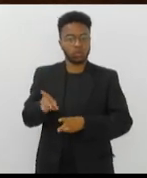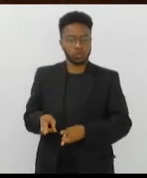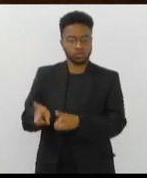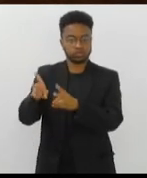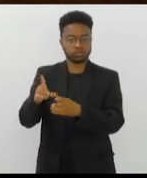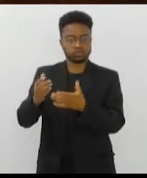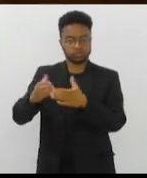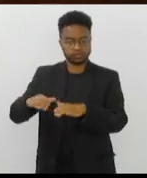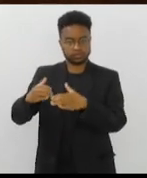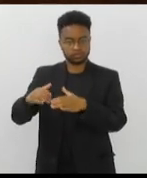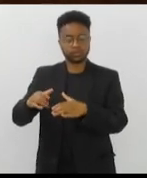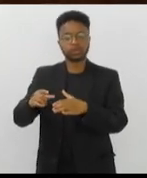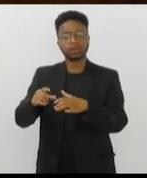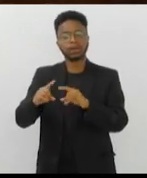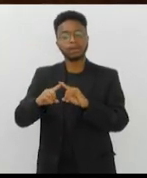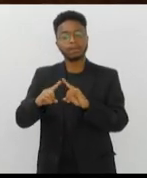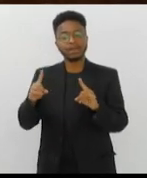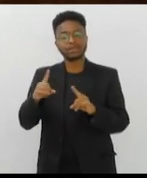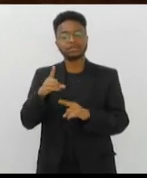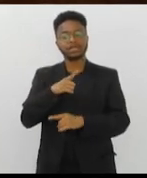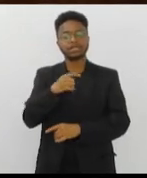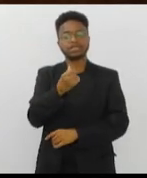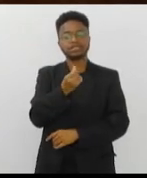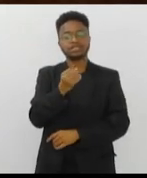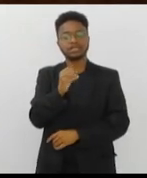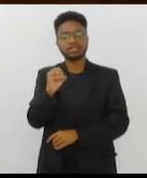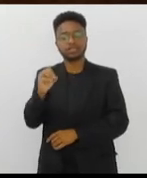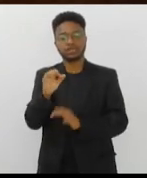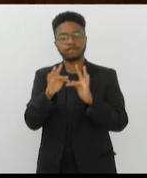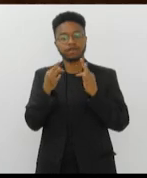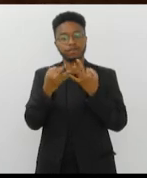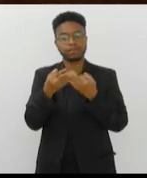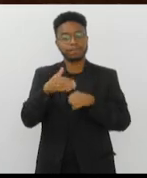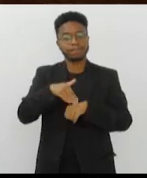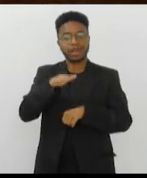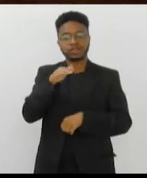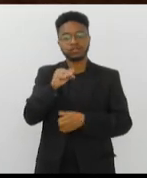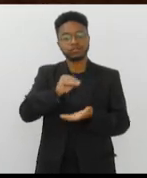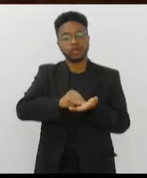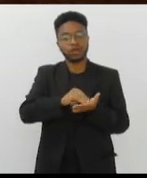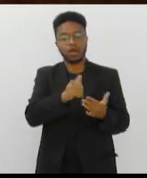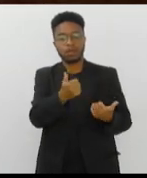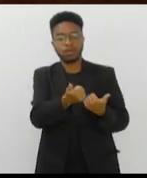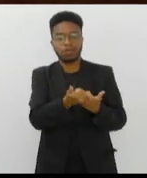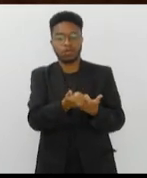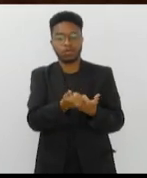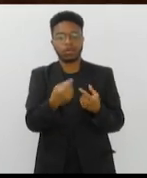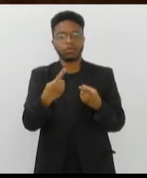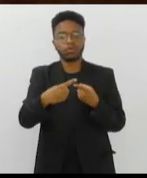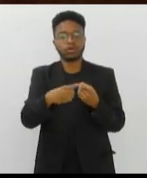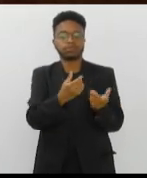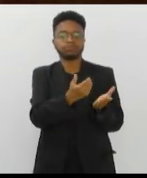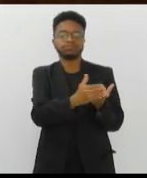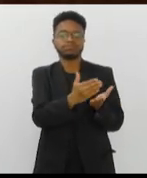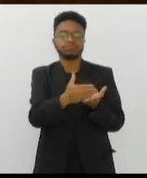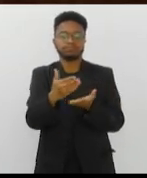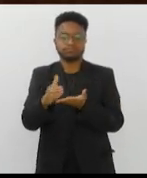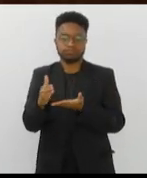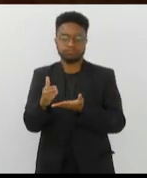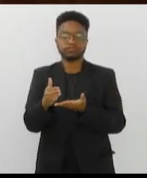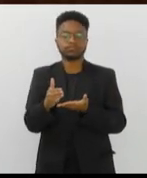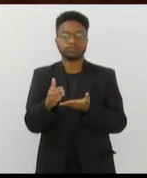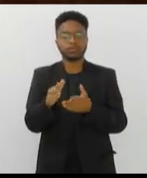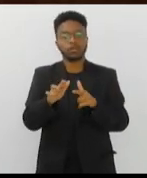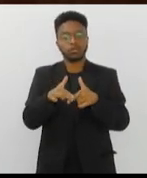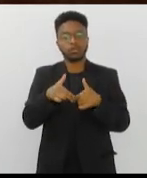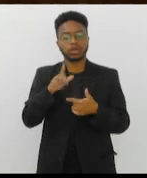concurso e mais de 600 famílias hoje estão desamparadas, foram excluídas do certame por uma